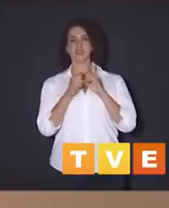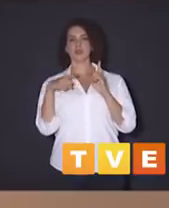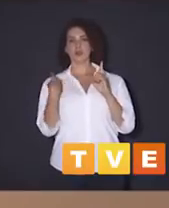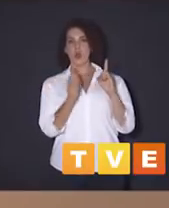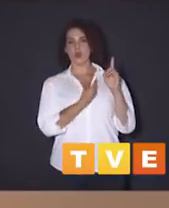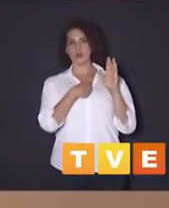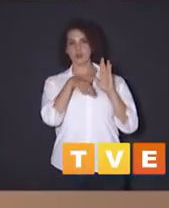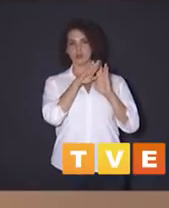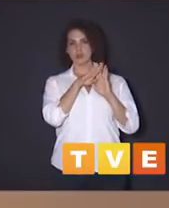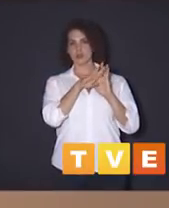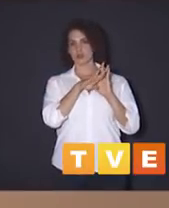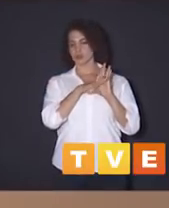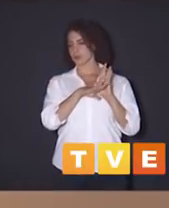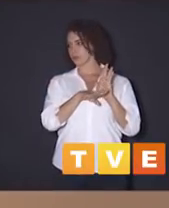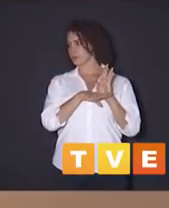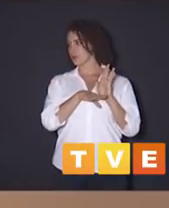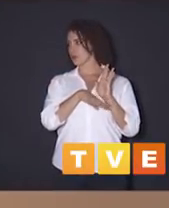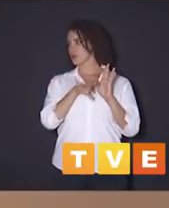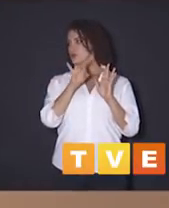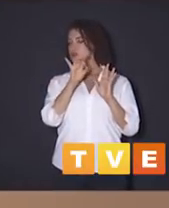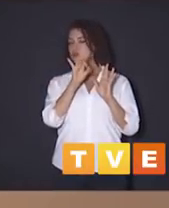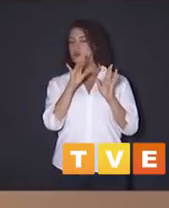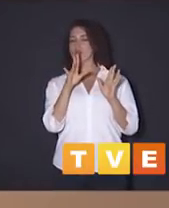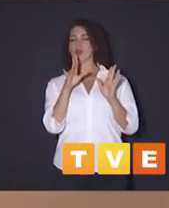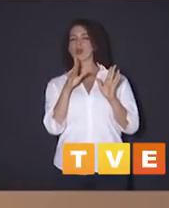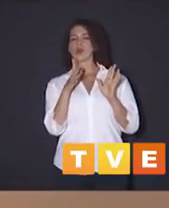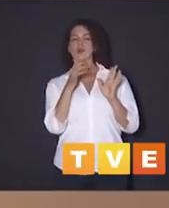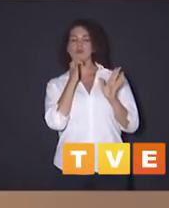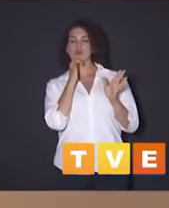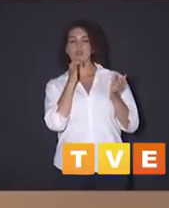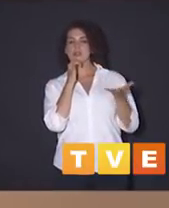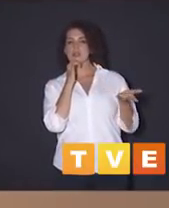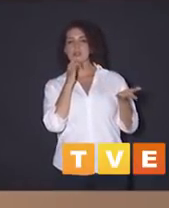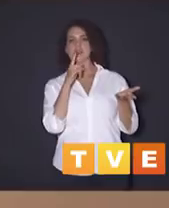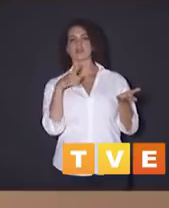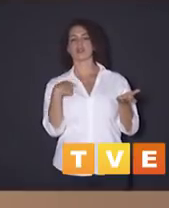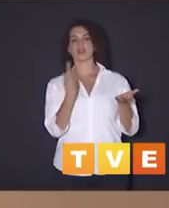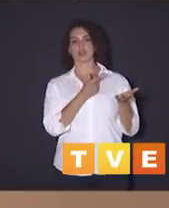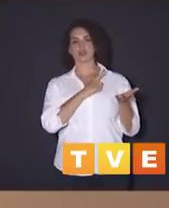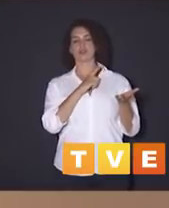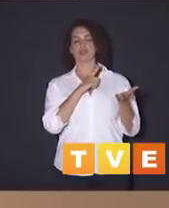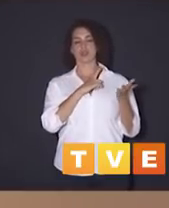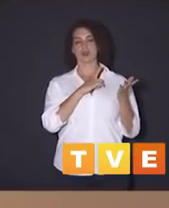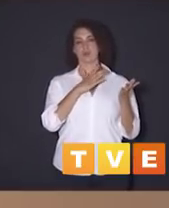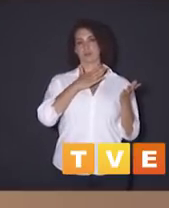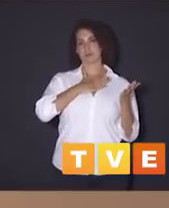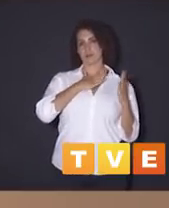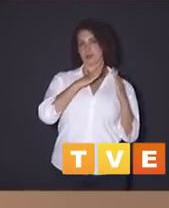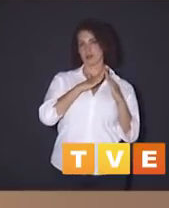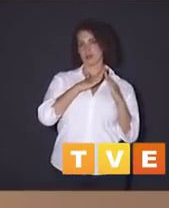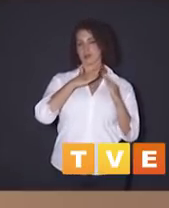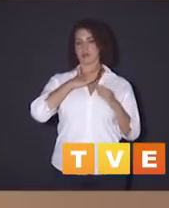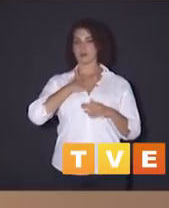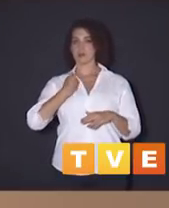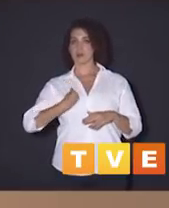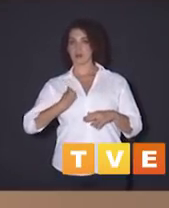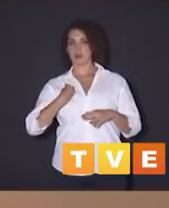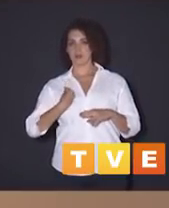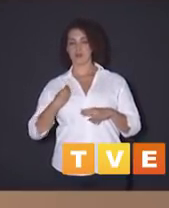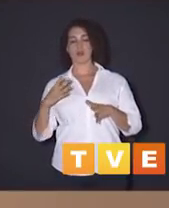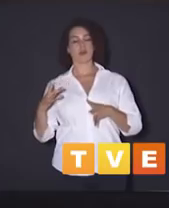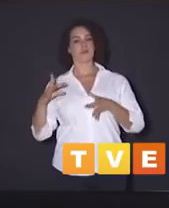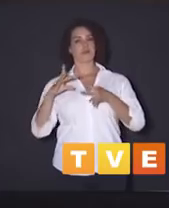apenas pra dizer de onde eu falo nós temos o minha casa minha vida com integração